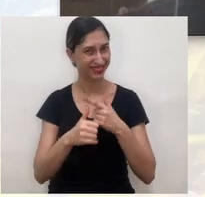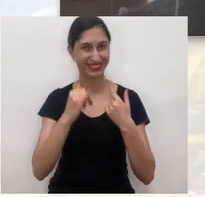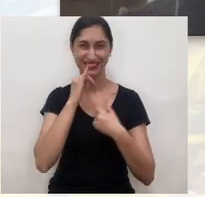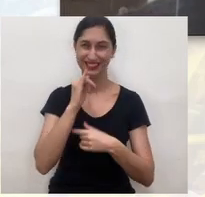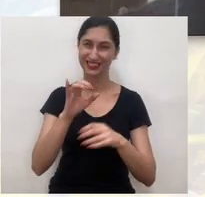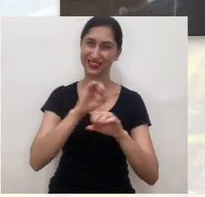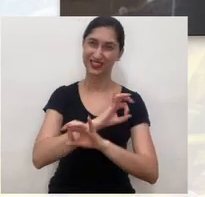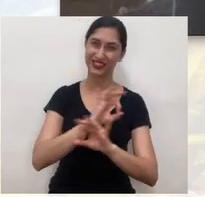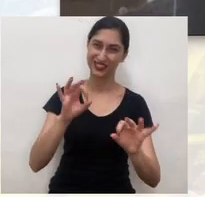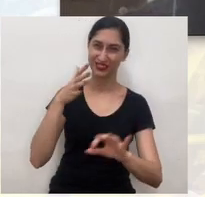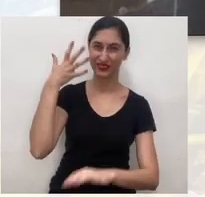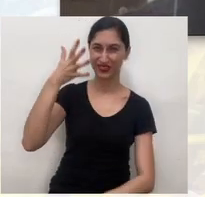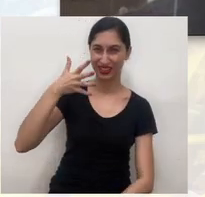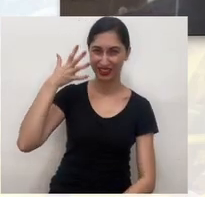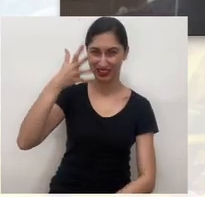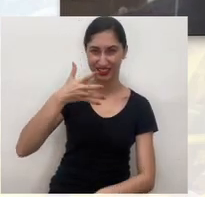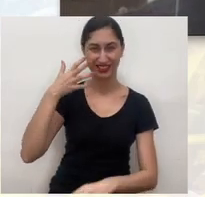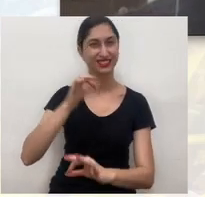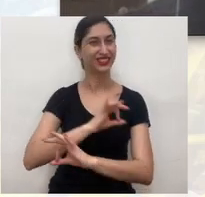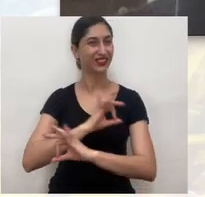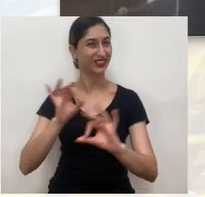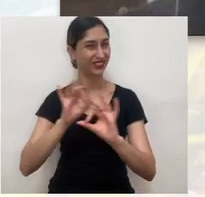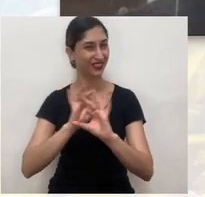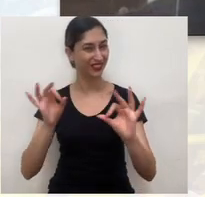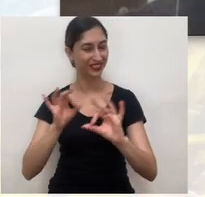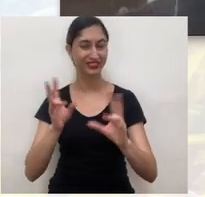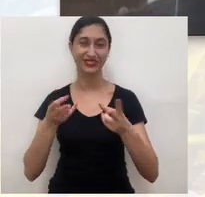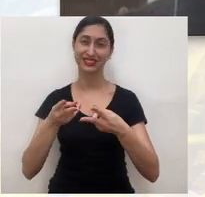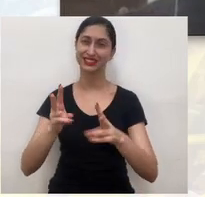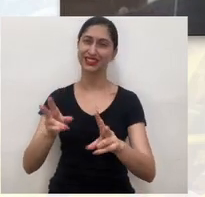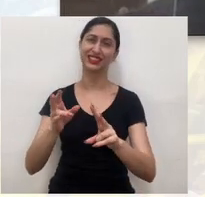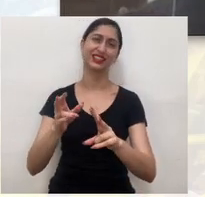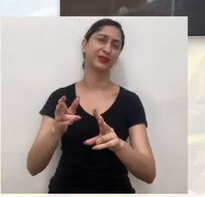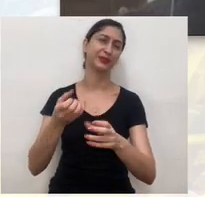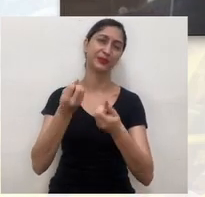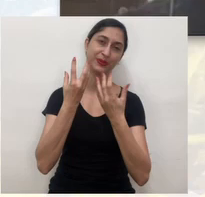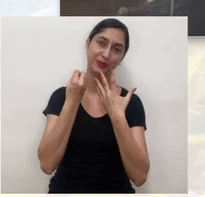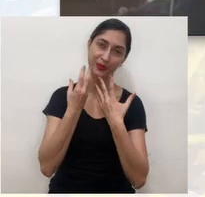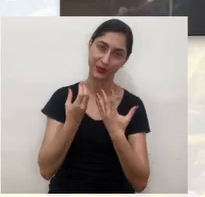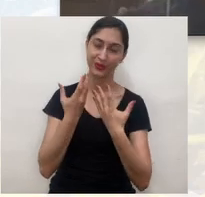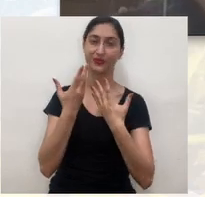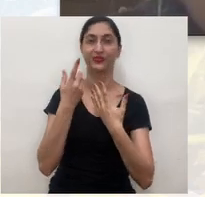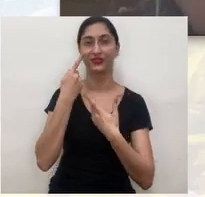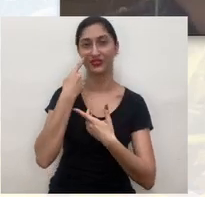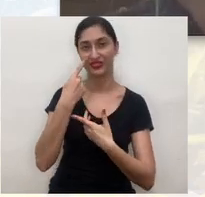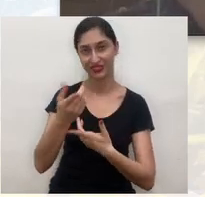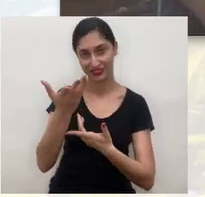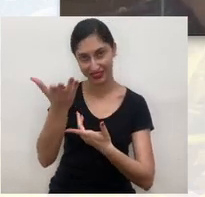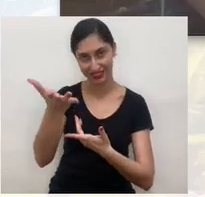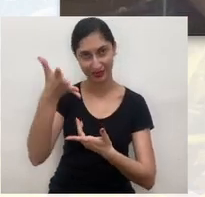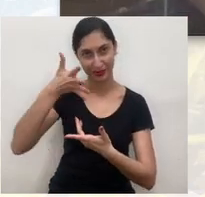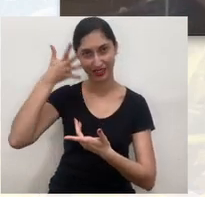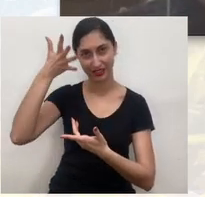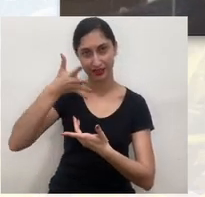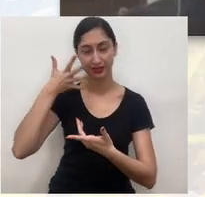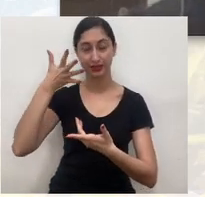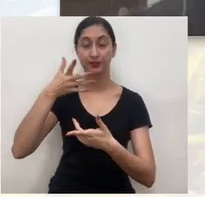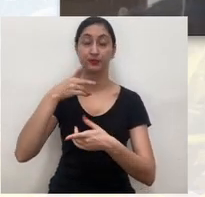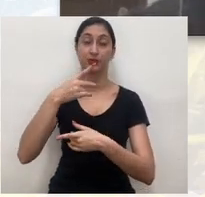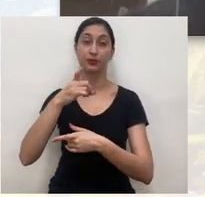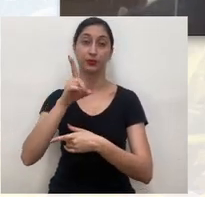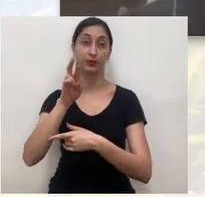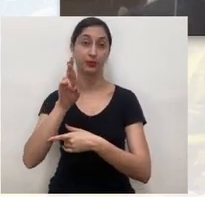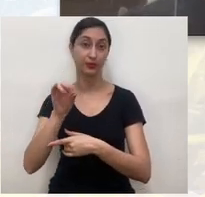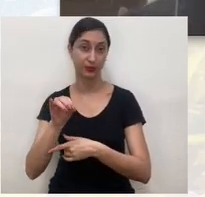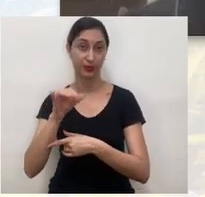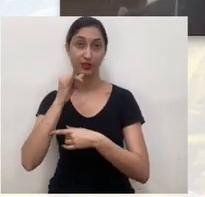também, disse que foi fantástica, sempre muito frutuoso ouvir suas falas. E Pedro diz o seguinte: eu faço parte do grupo de